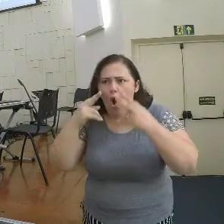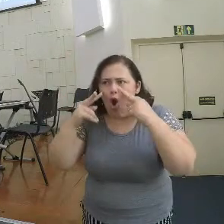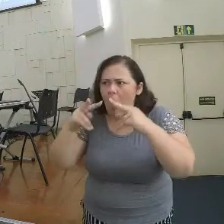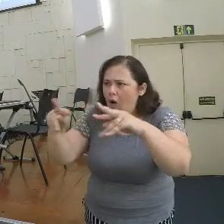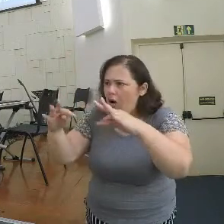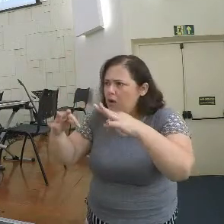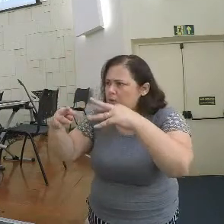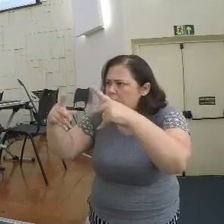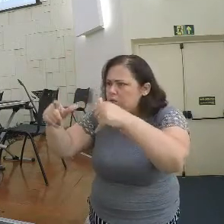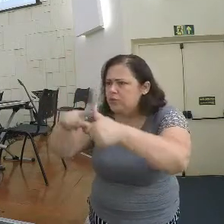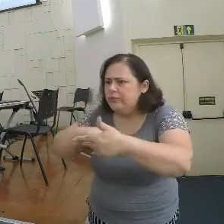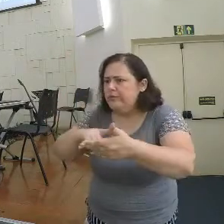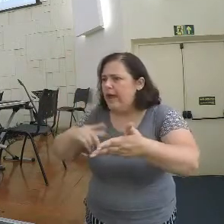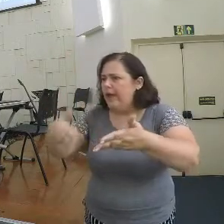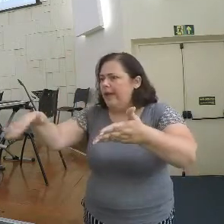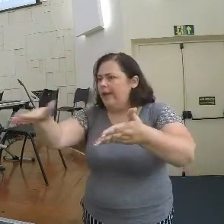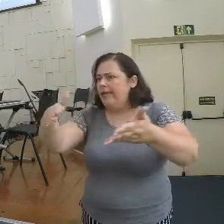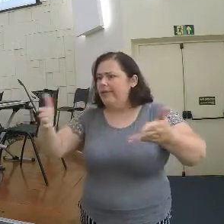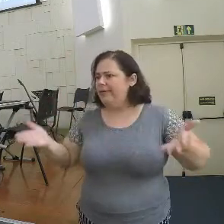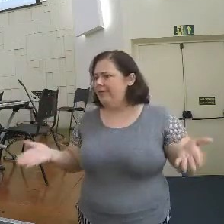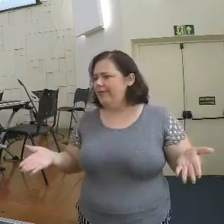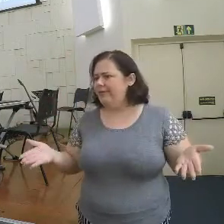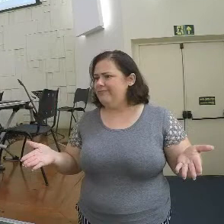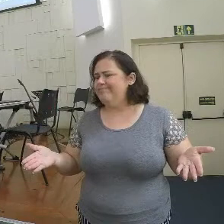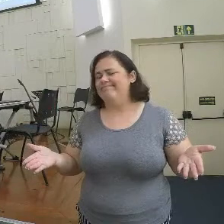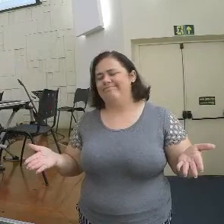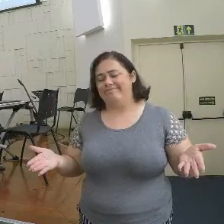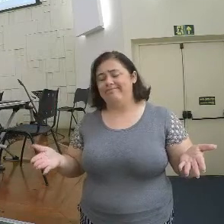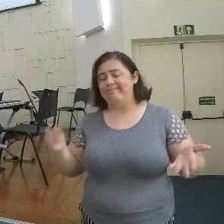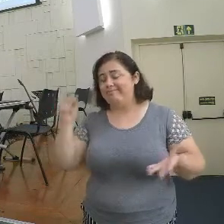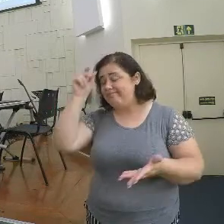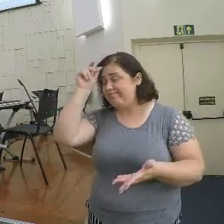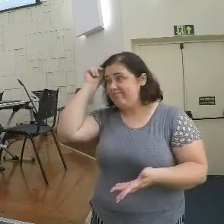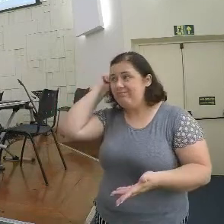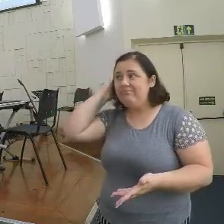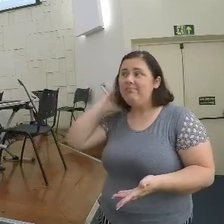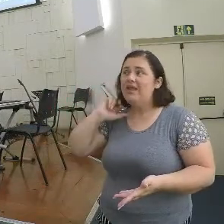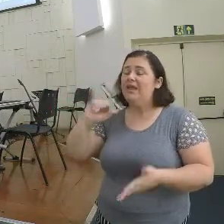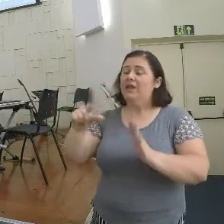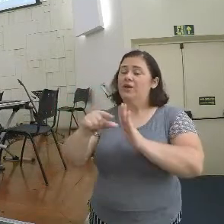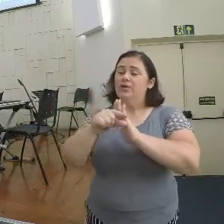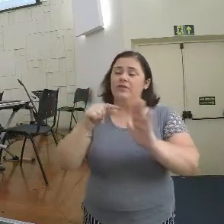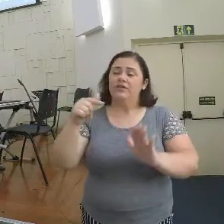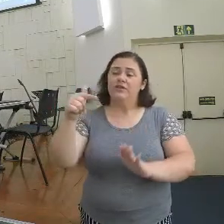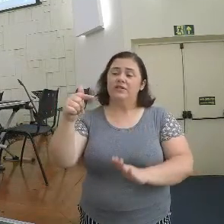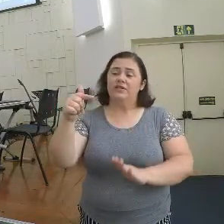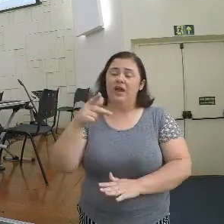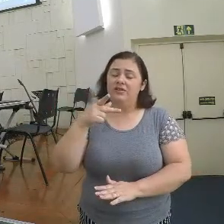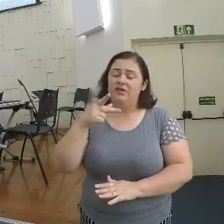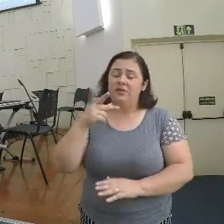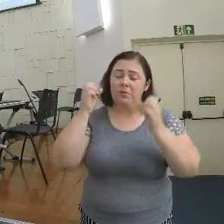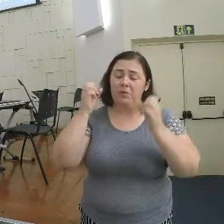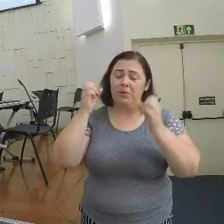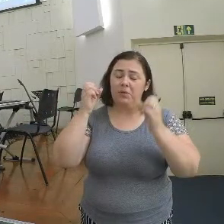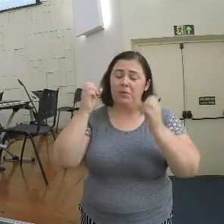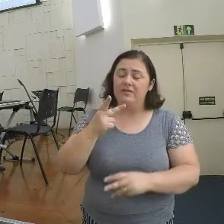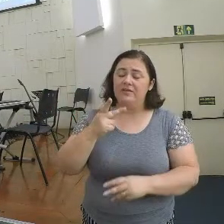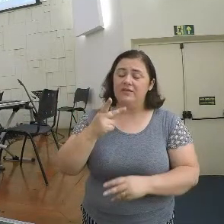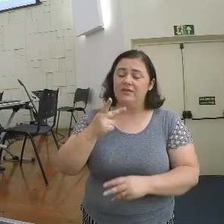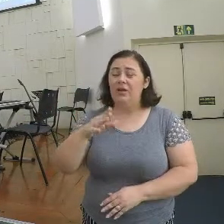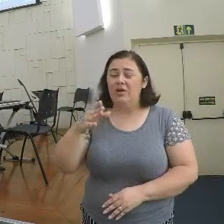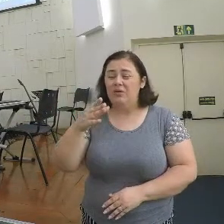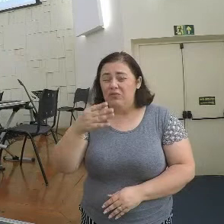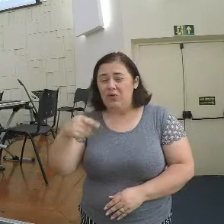colhemos muito, porque Deus também nos deu trabalho. E o mais importante, gratidão pela presença de Deus. Versículo 7